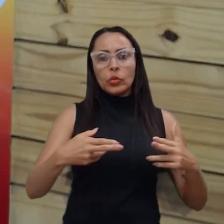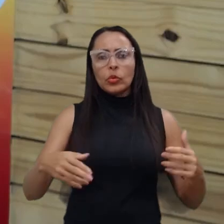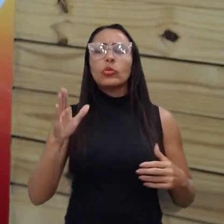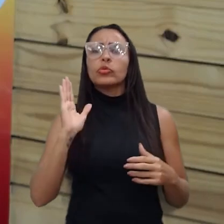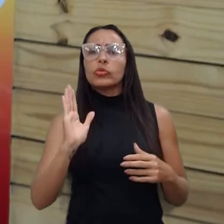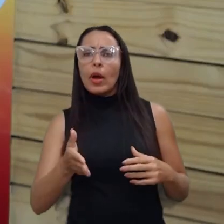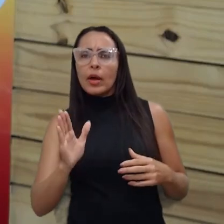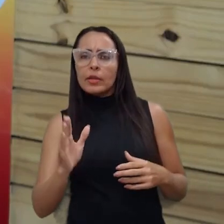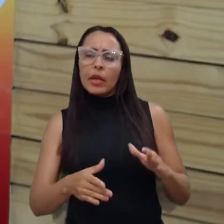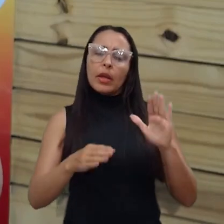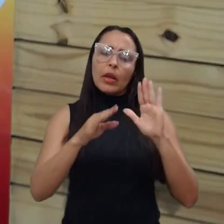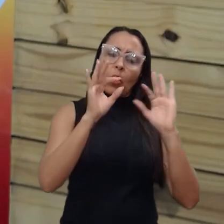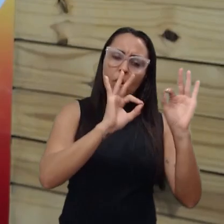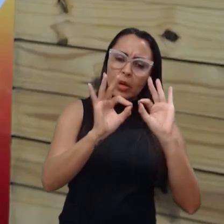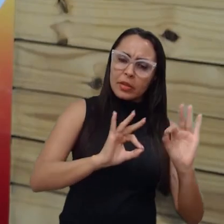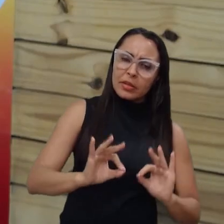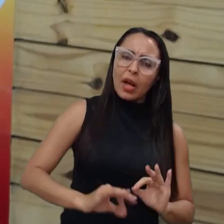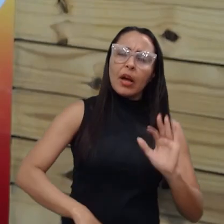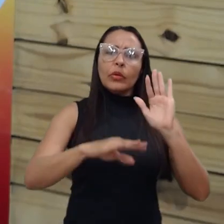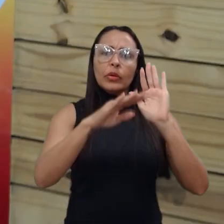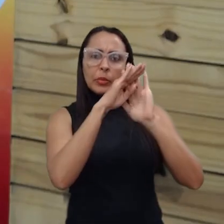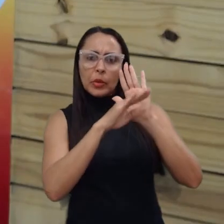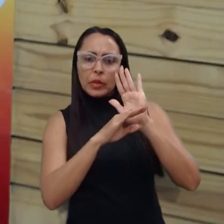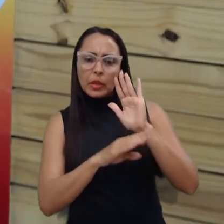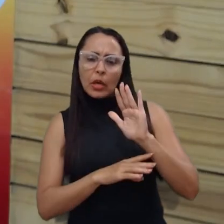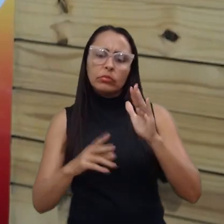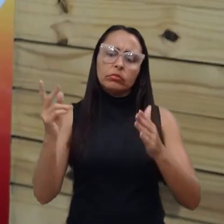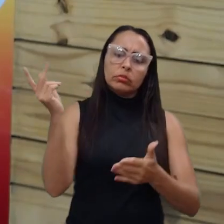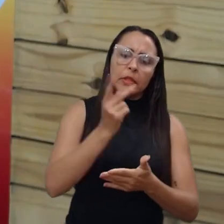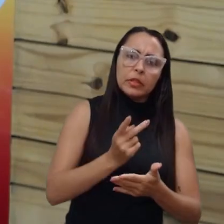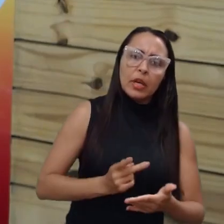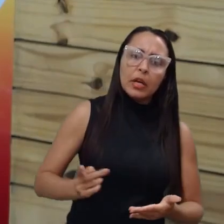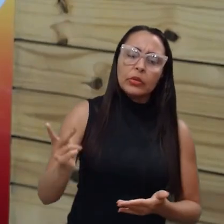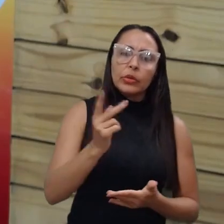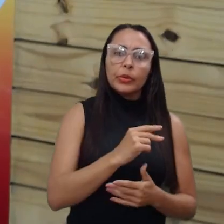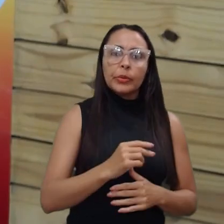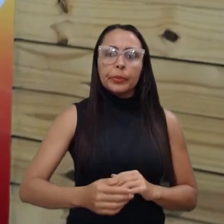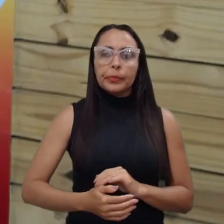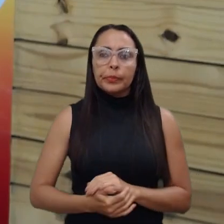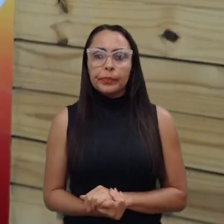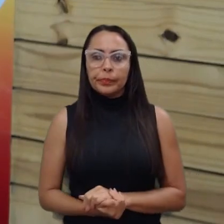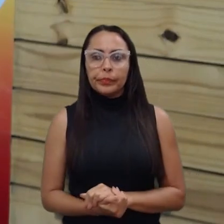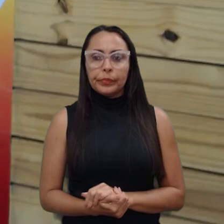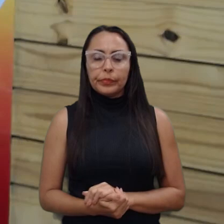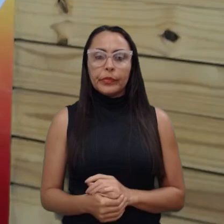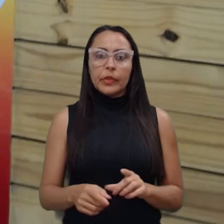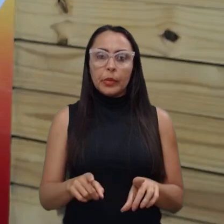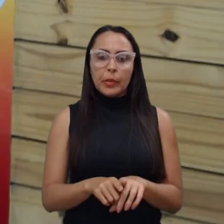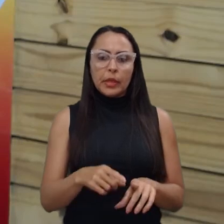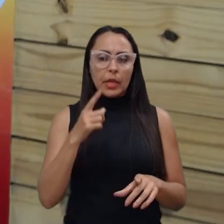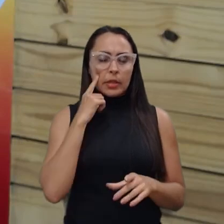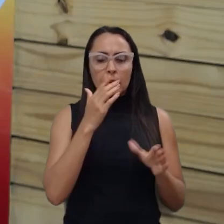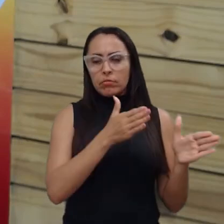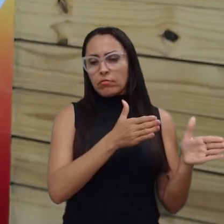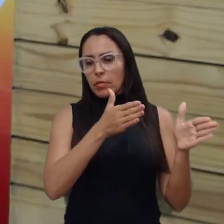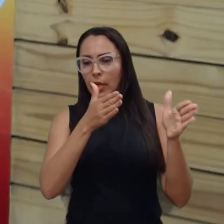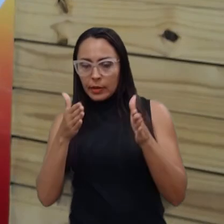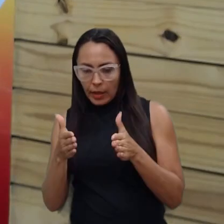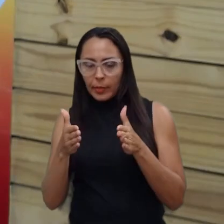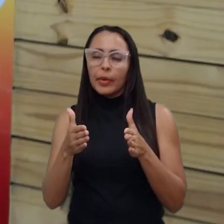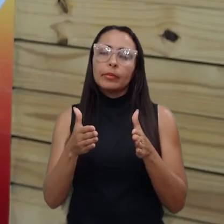ser planejado, já ser desenhado, levando em consideração essa etapa,